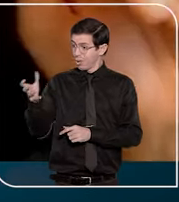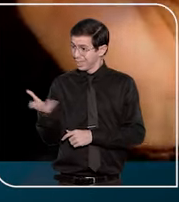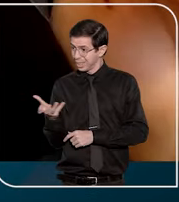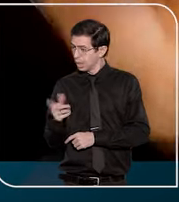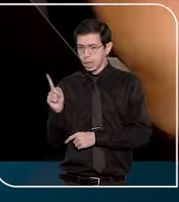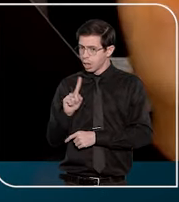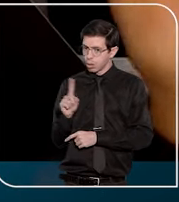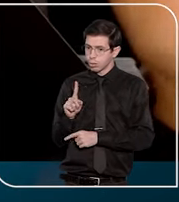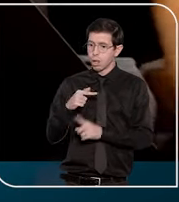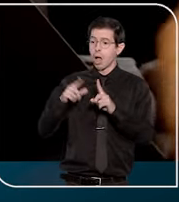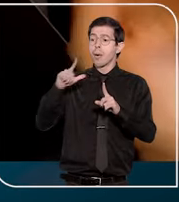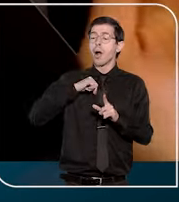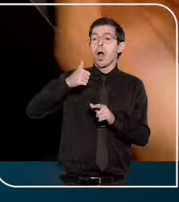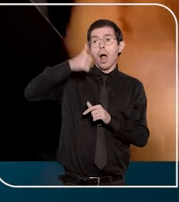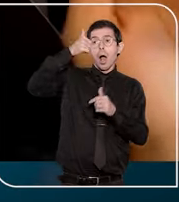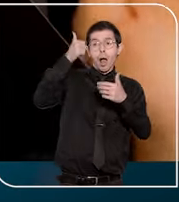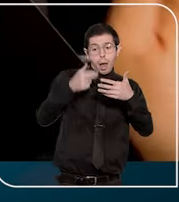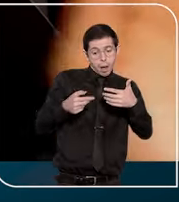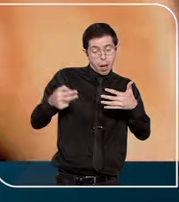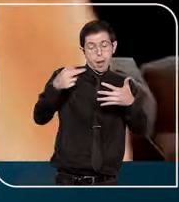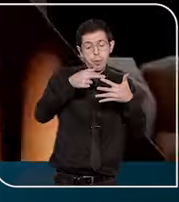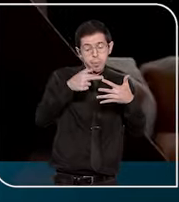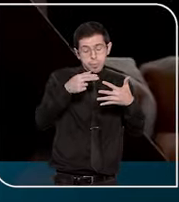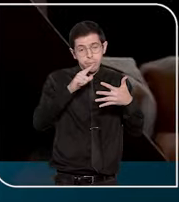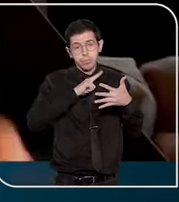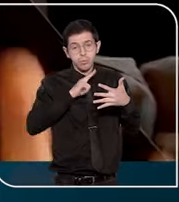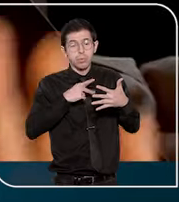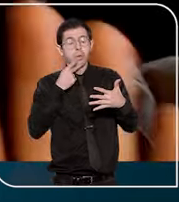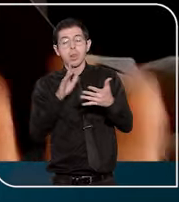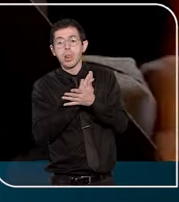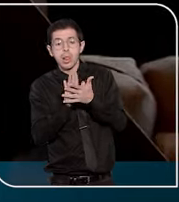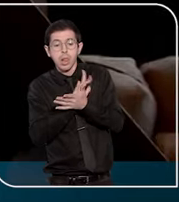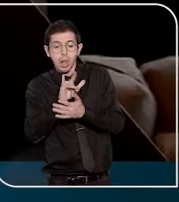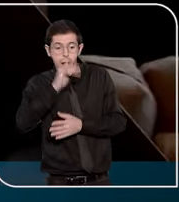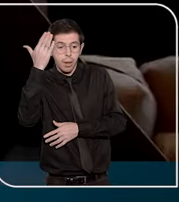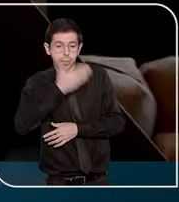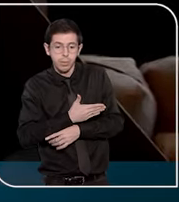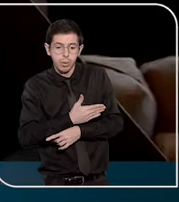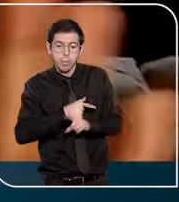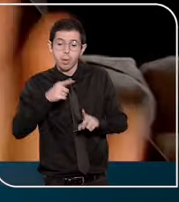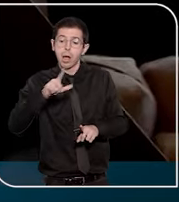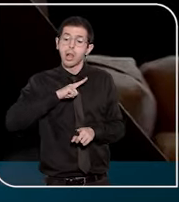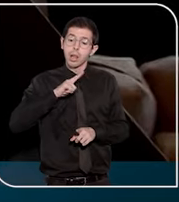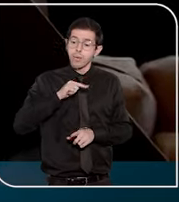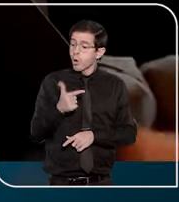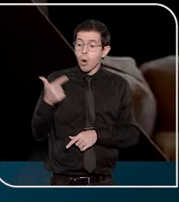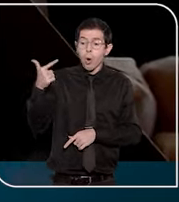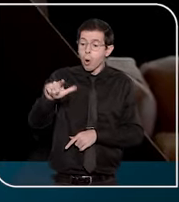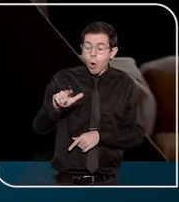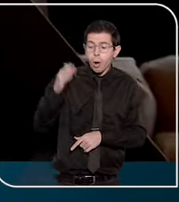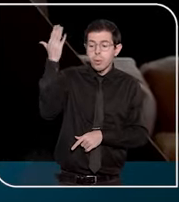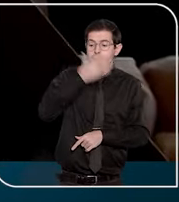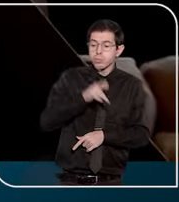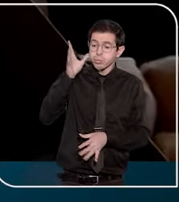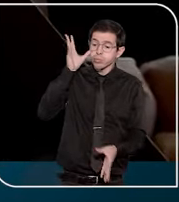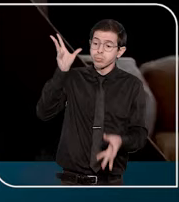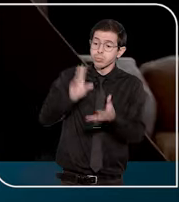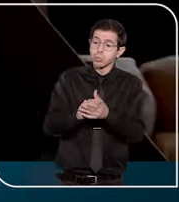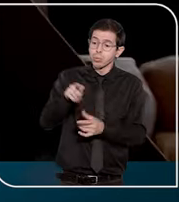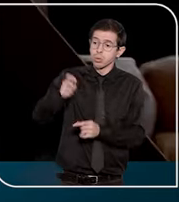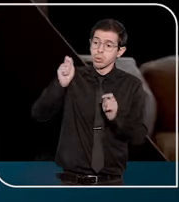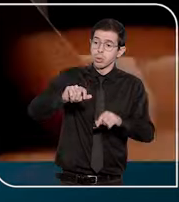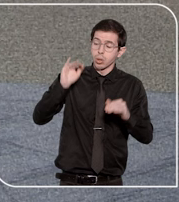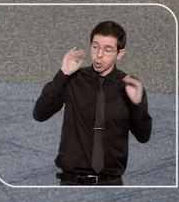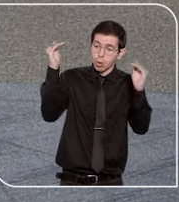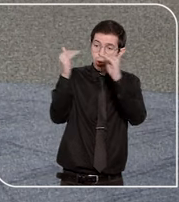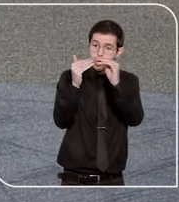Ah, mas lá na primeira instância o juiz não deferiu uma prova. Mas ele resolveu a sentença como outra prova. O tribunal entendeu que as provas eram suficientes, concordou